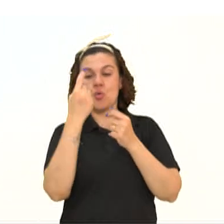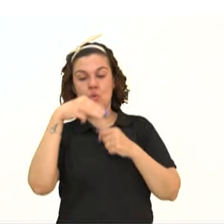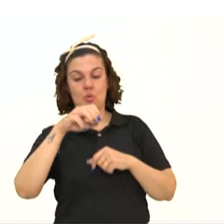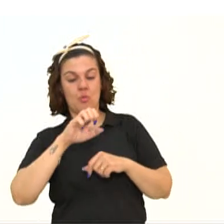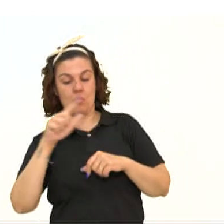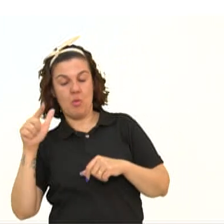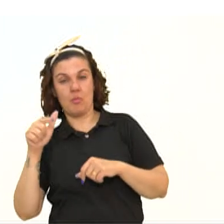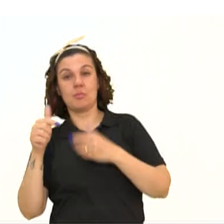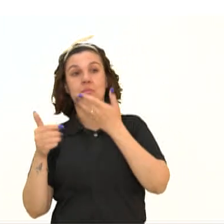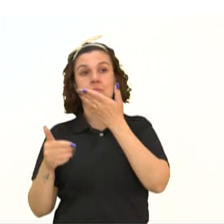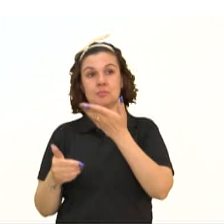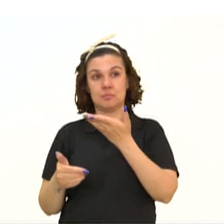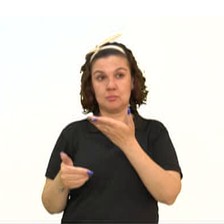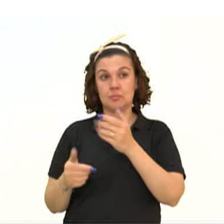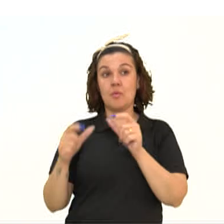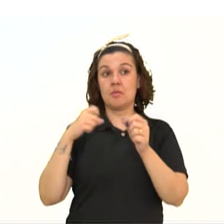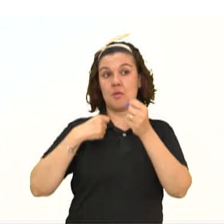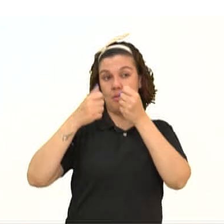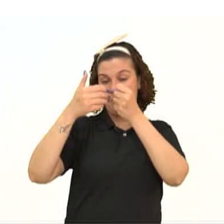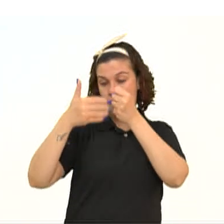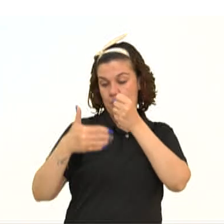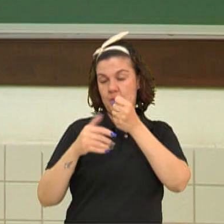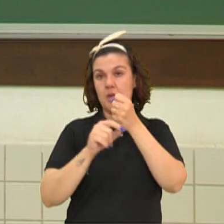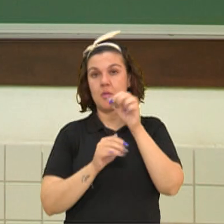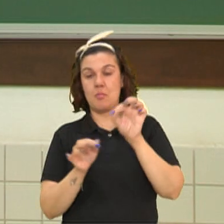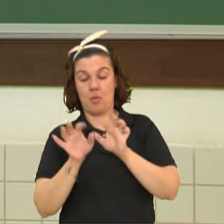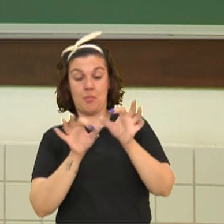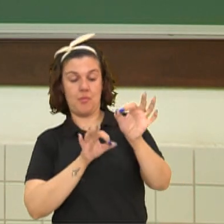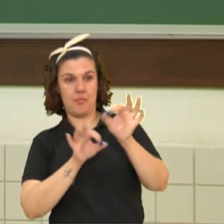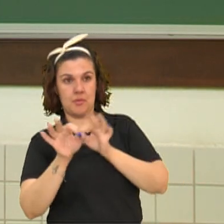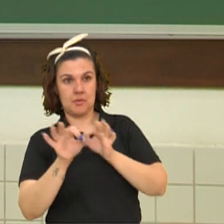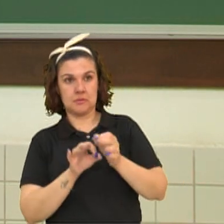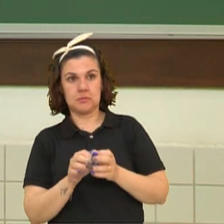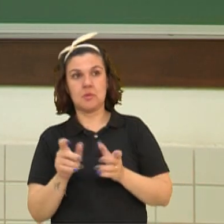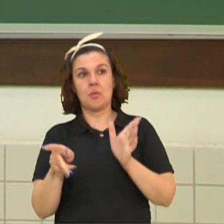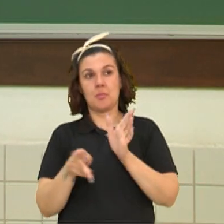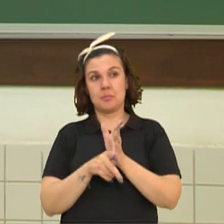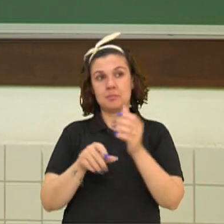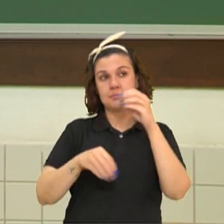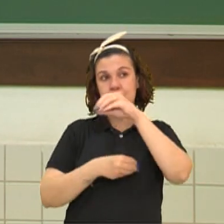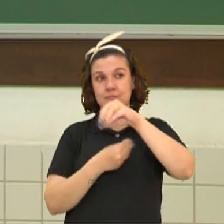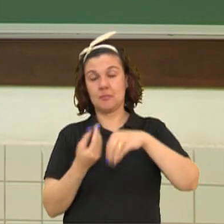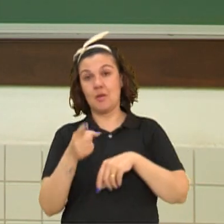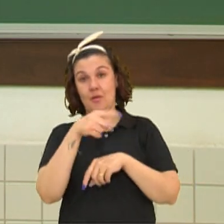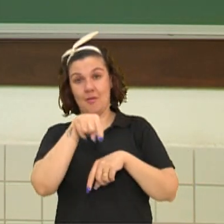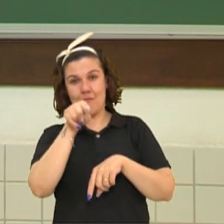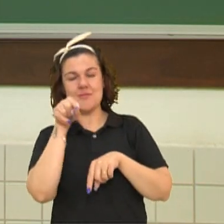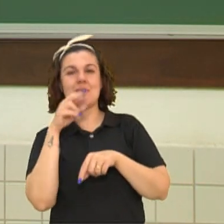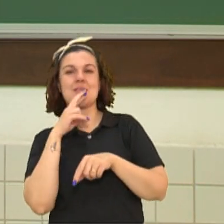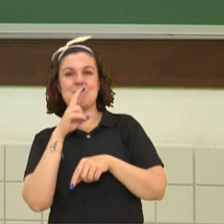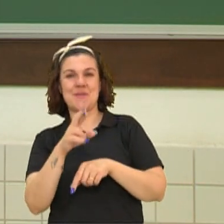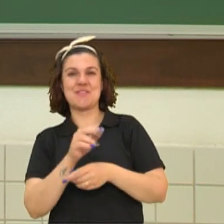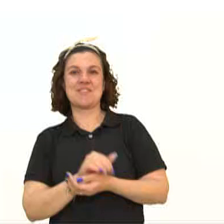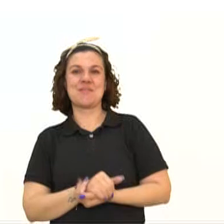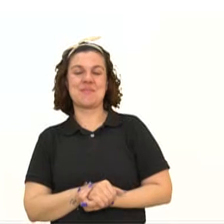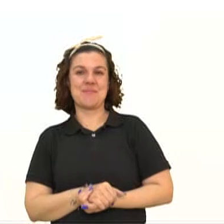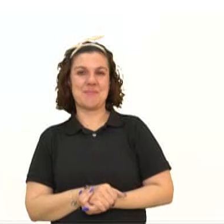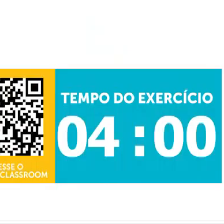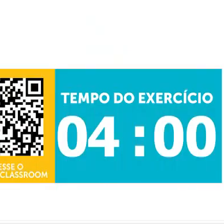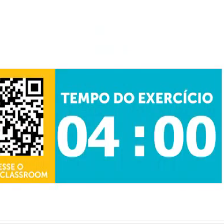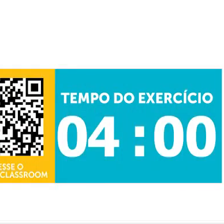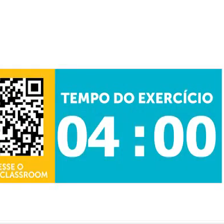de nitroglicerina? Temos os dados da entalpia de formação das substâncias envolvidas. Agora é com vocês.